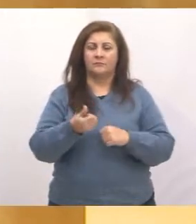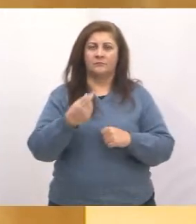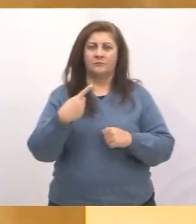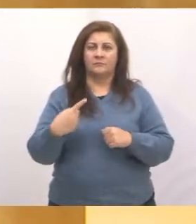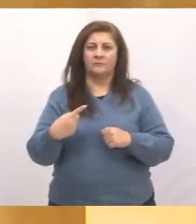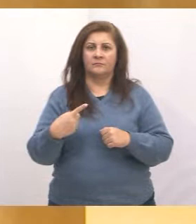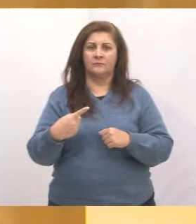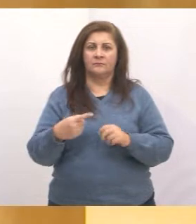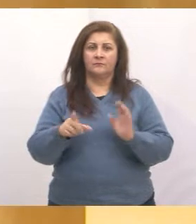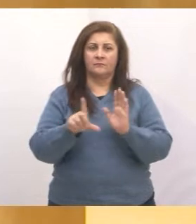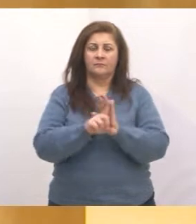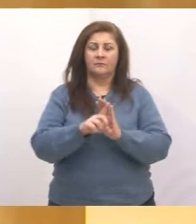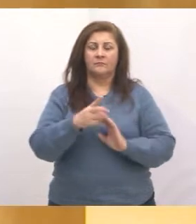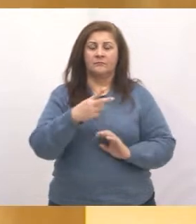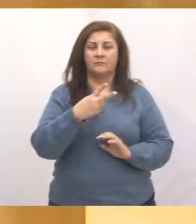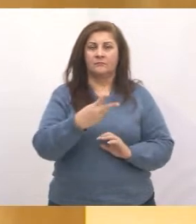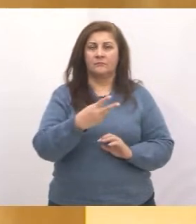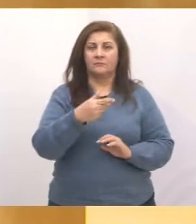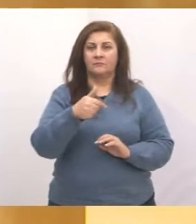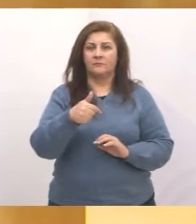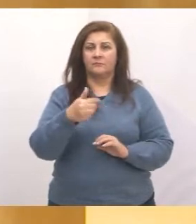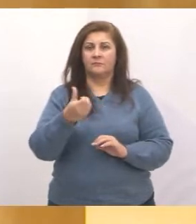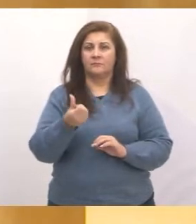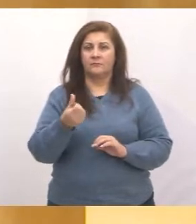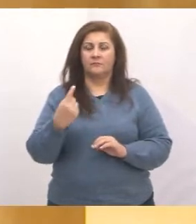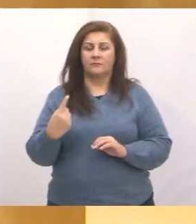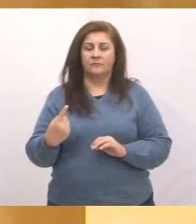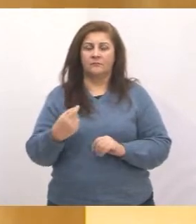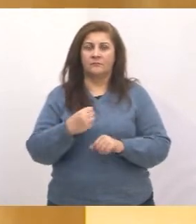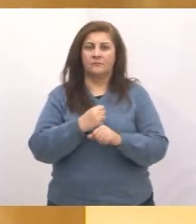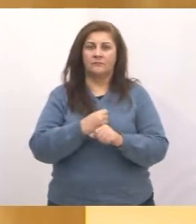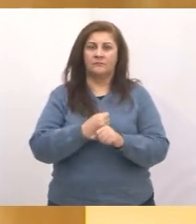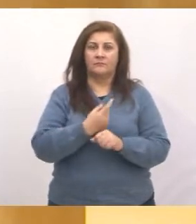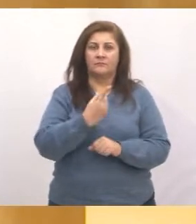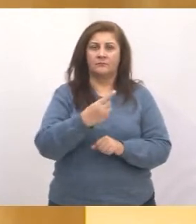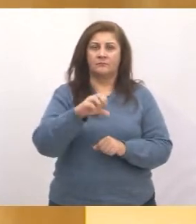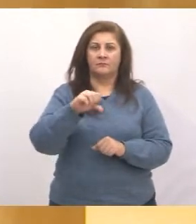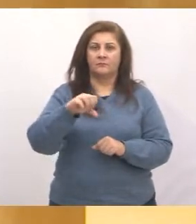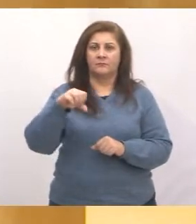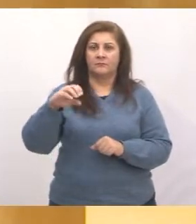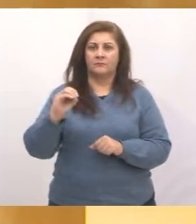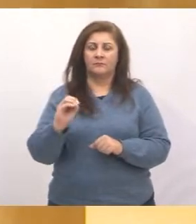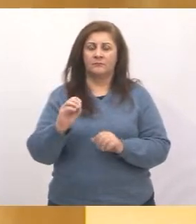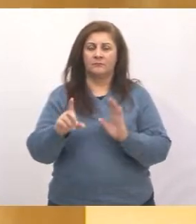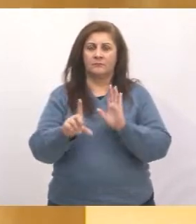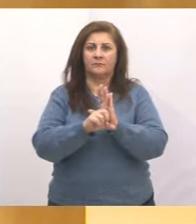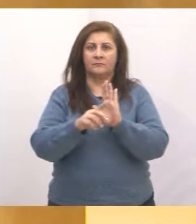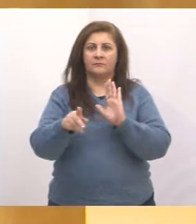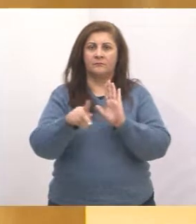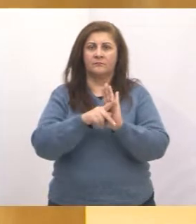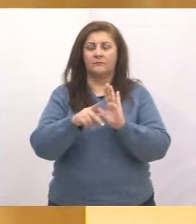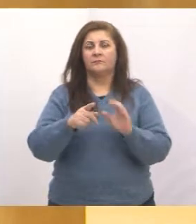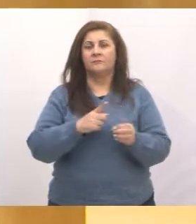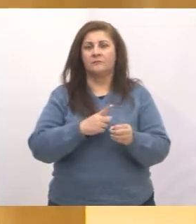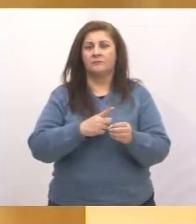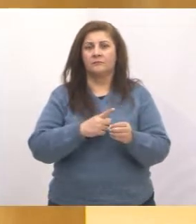Lei 2.761, de 31 de março de 1990, Lei Orgânica do Município de